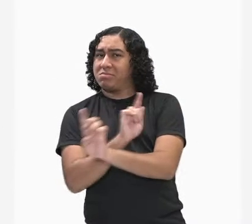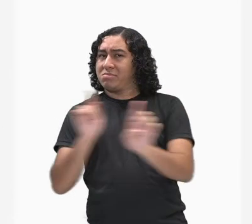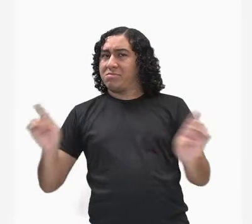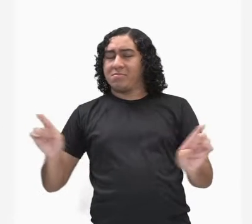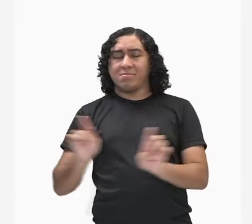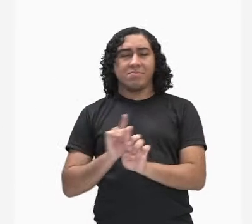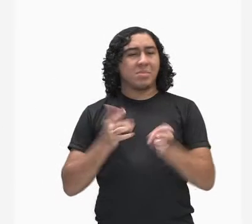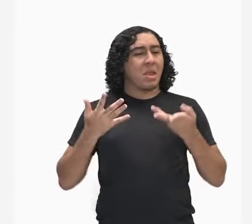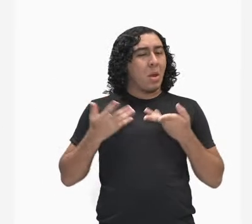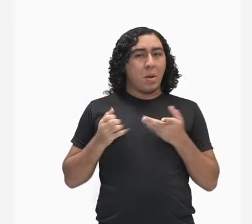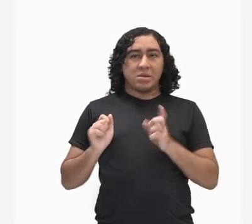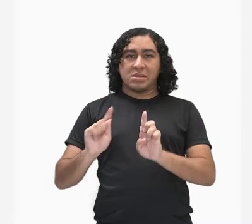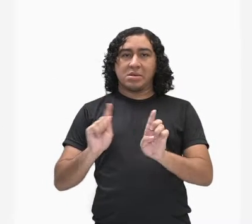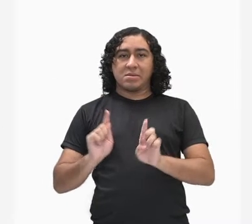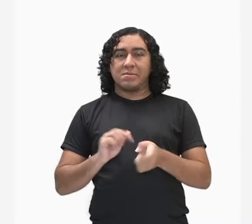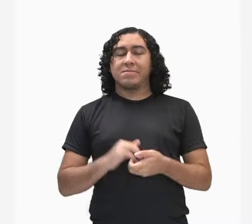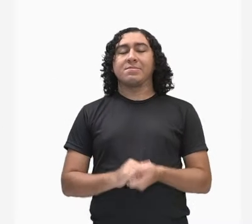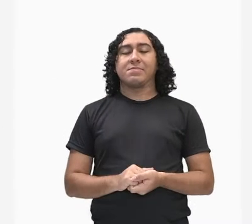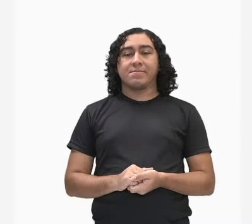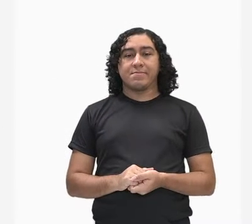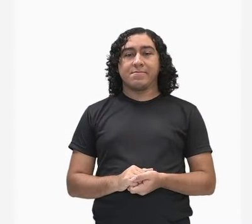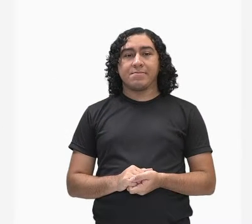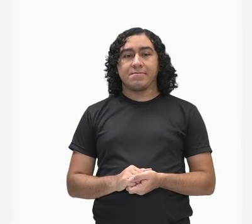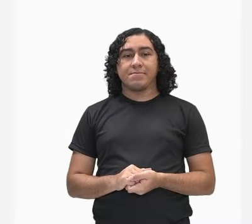processos de